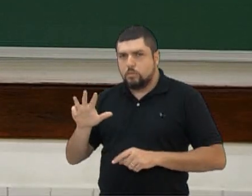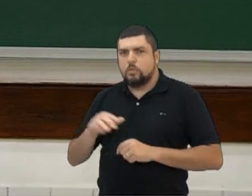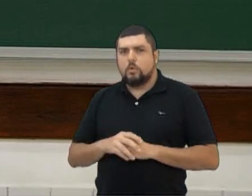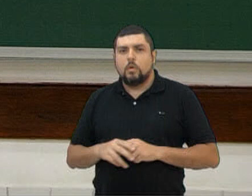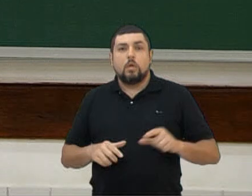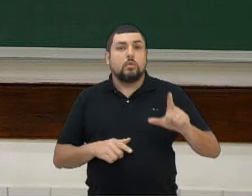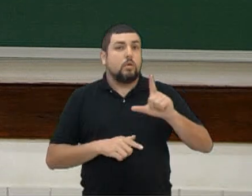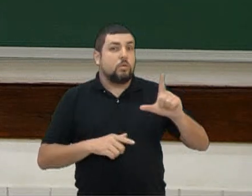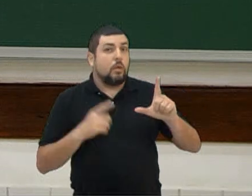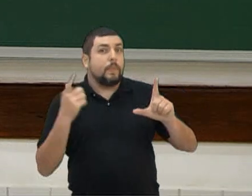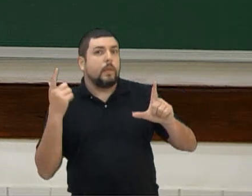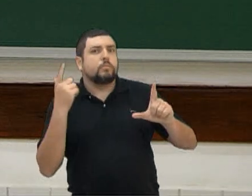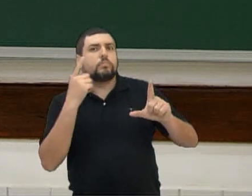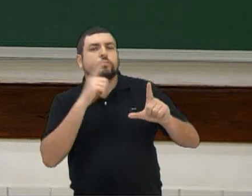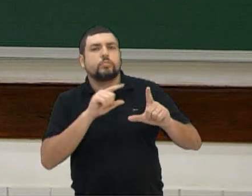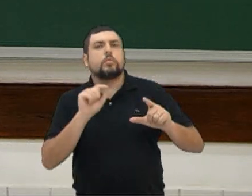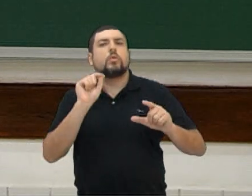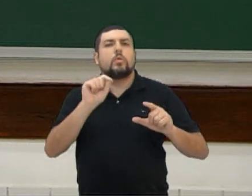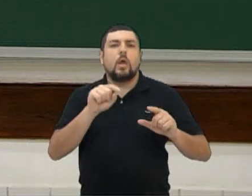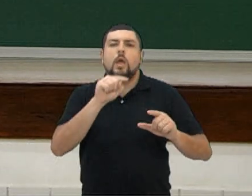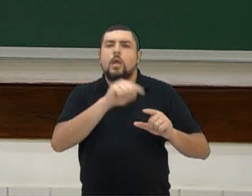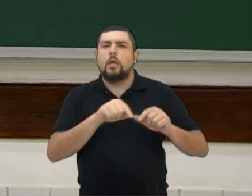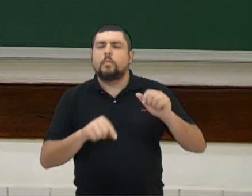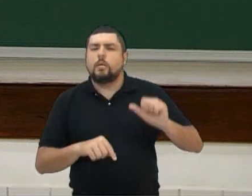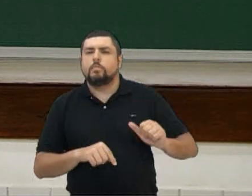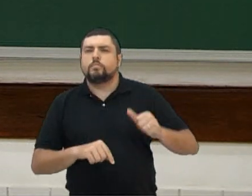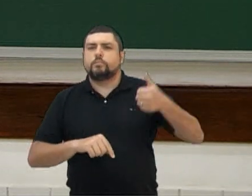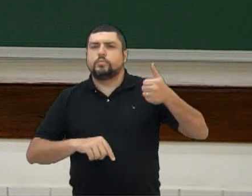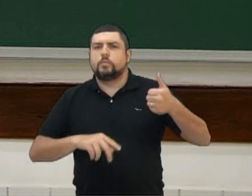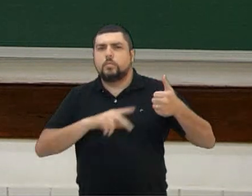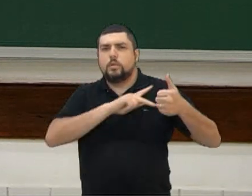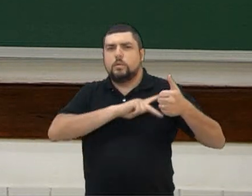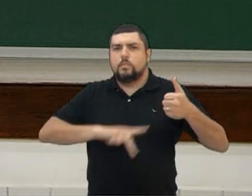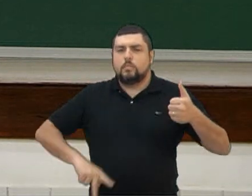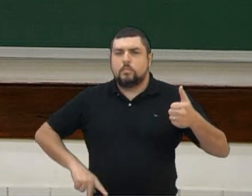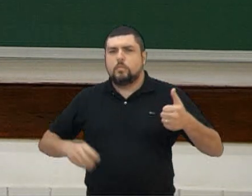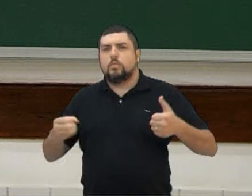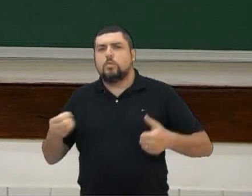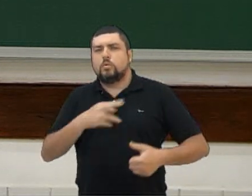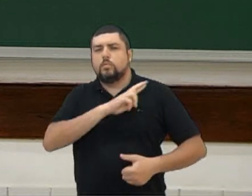presidente Collor, ele foi eleito, então, o primeiro presidente da chamada Nova República.